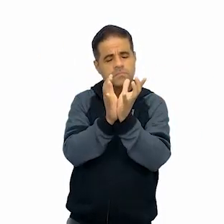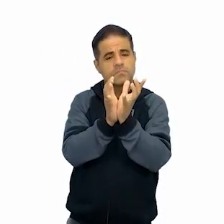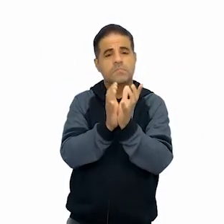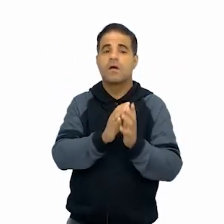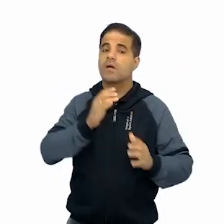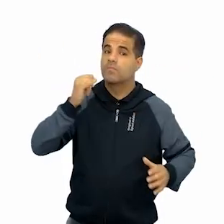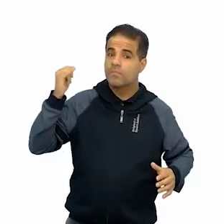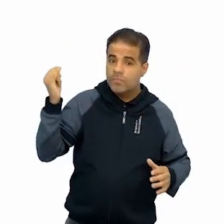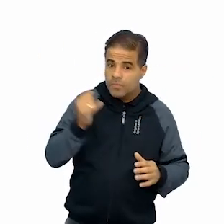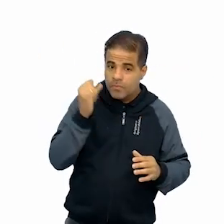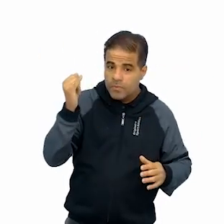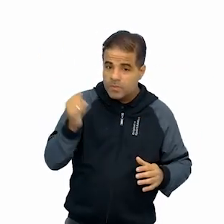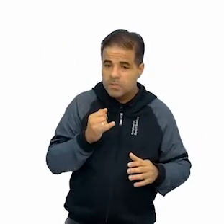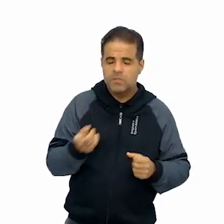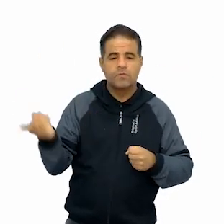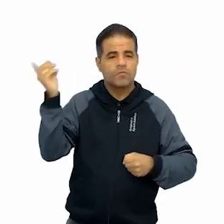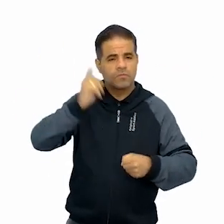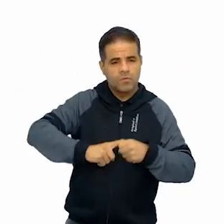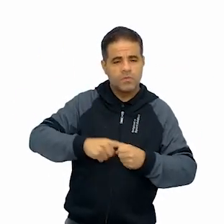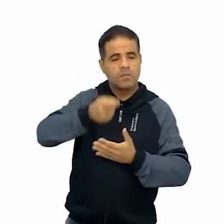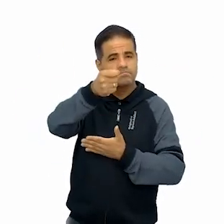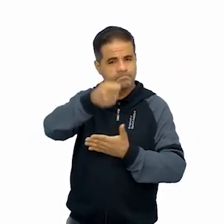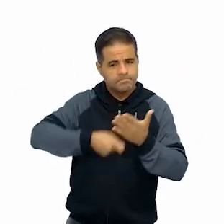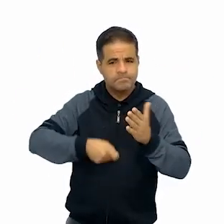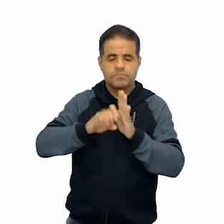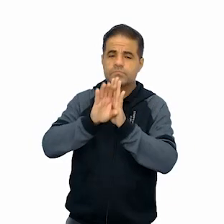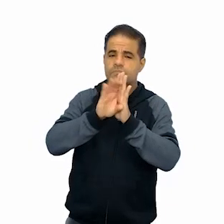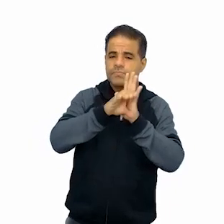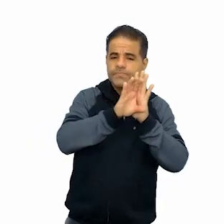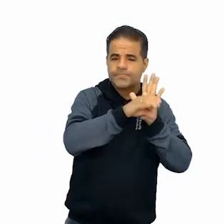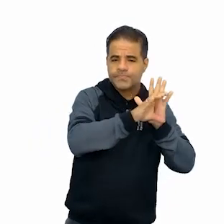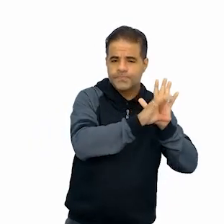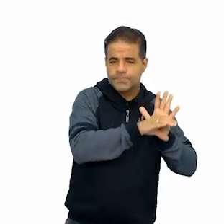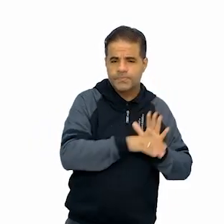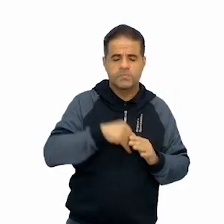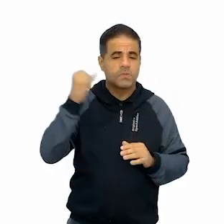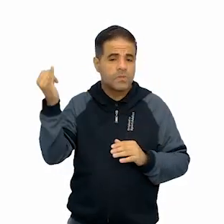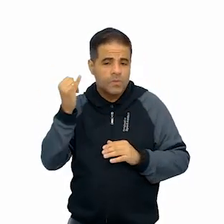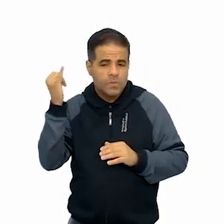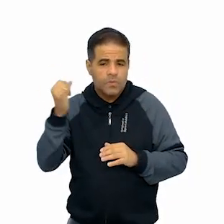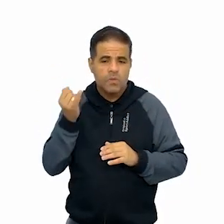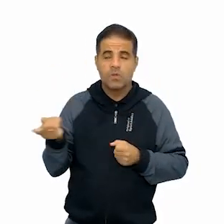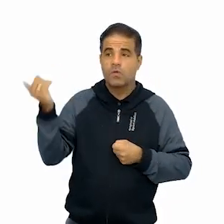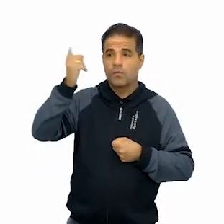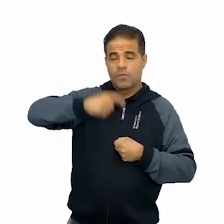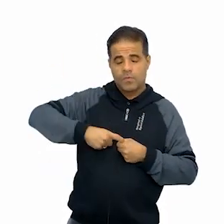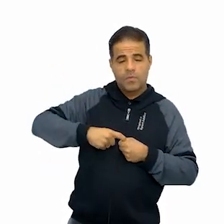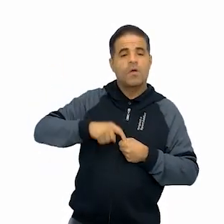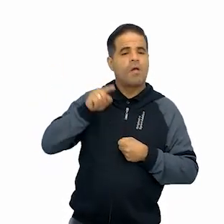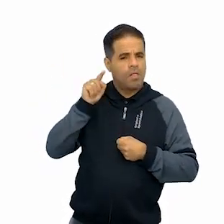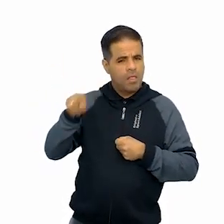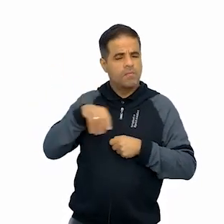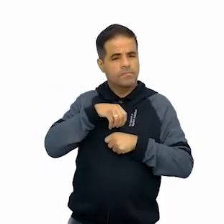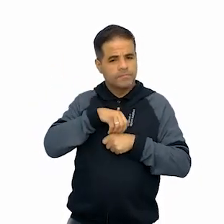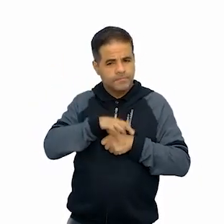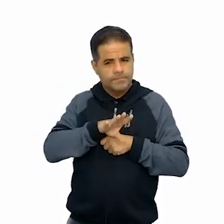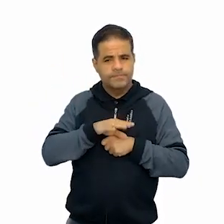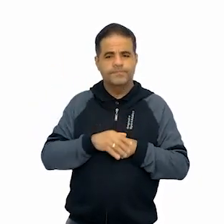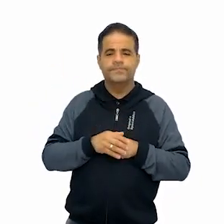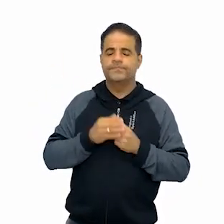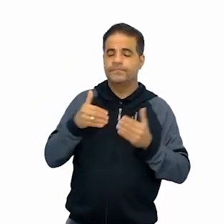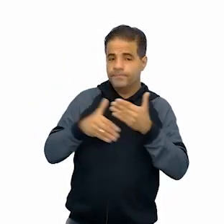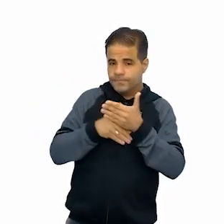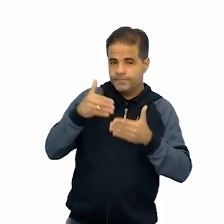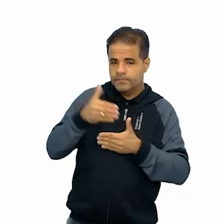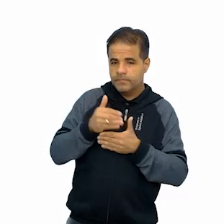É importante retomar as anotações dos conceitos relevantes que devem ser retomados. Essa transmissão, bem como os